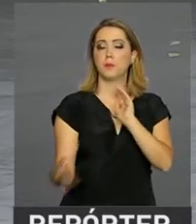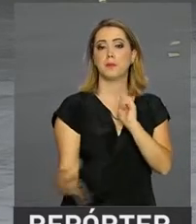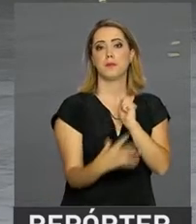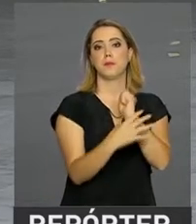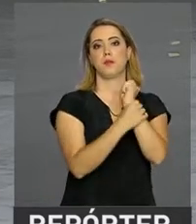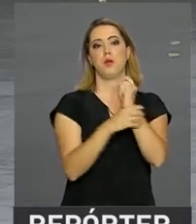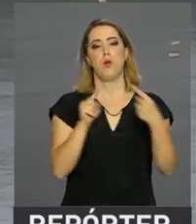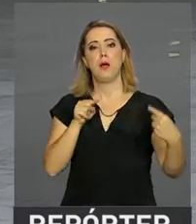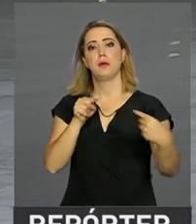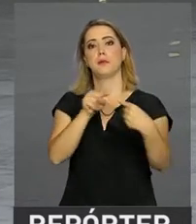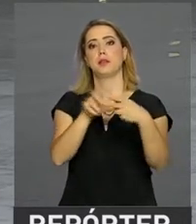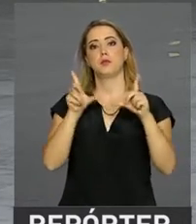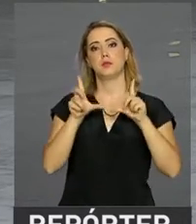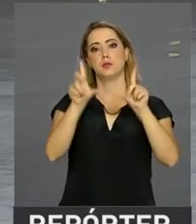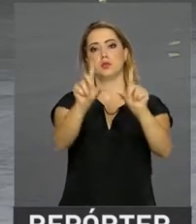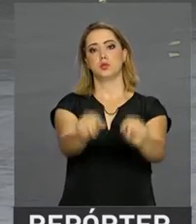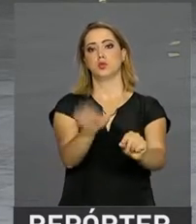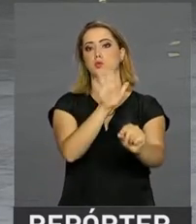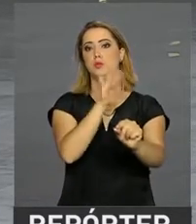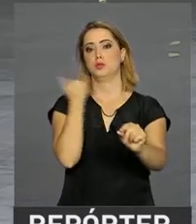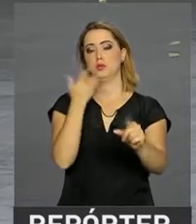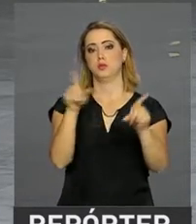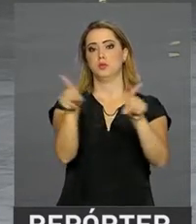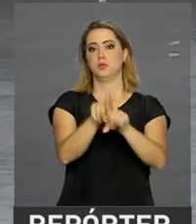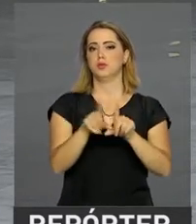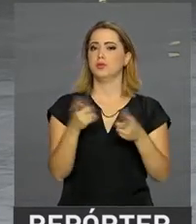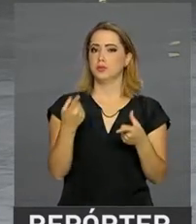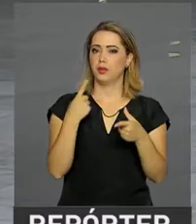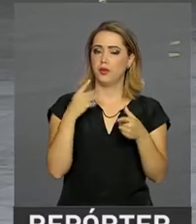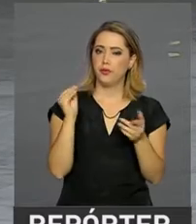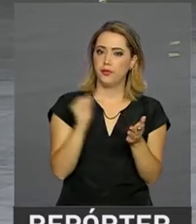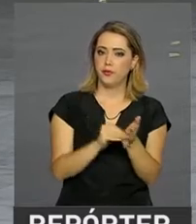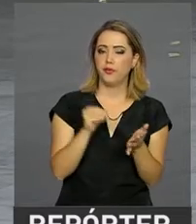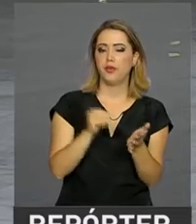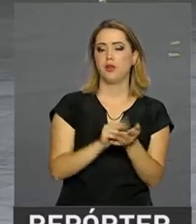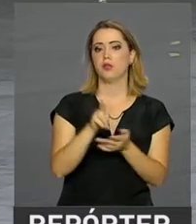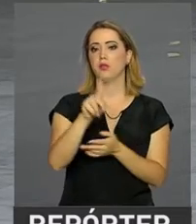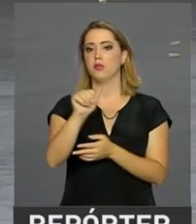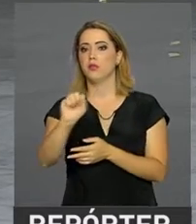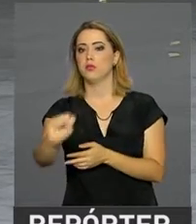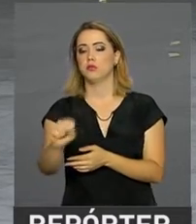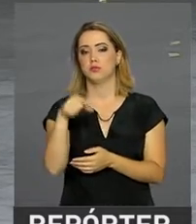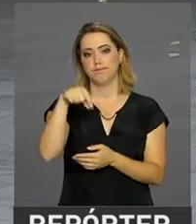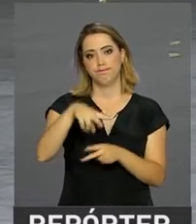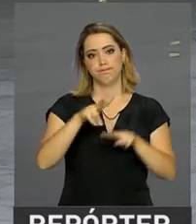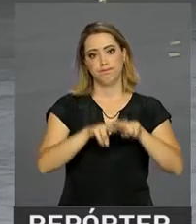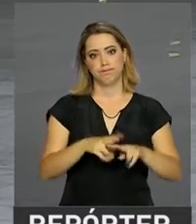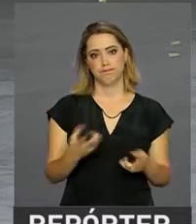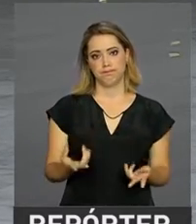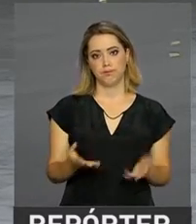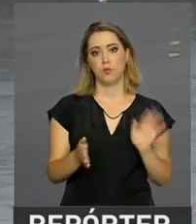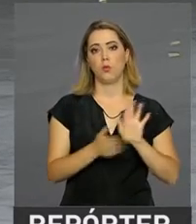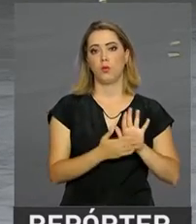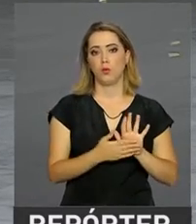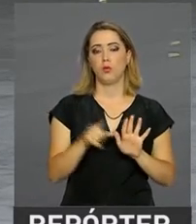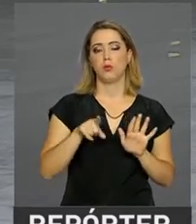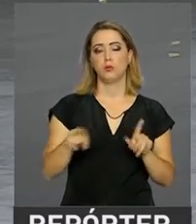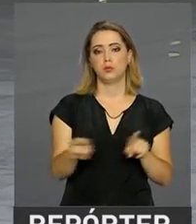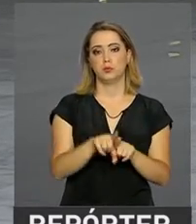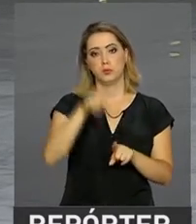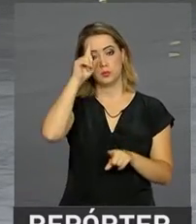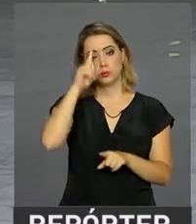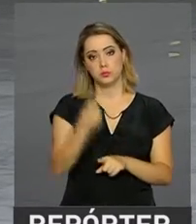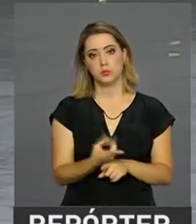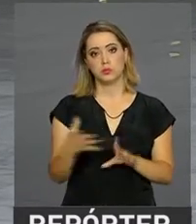metas para redução dos homicídios e do déficit de vagas no sistema penitenciário brasileiro a proposta também determina a